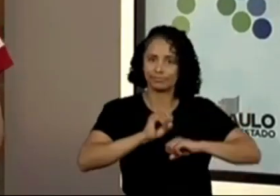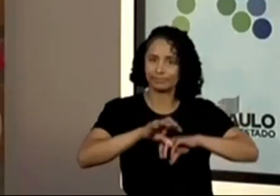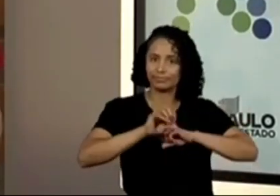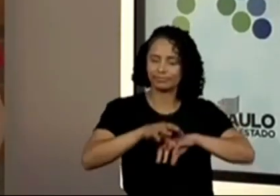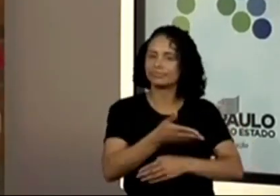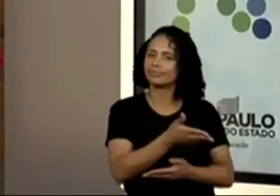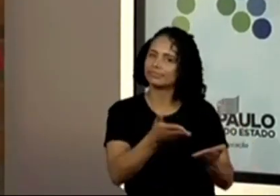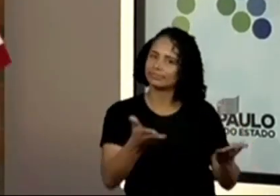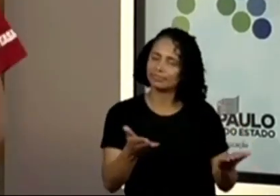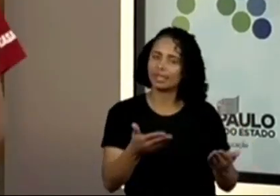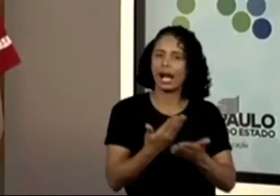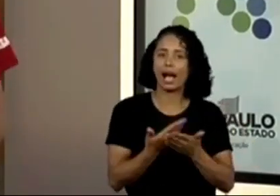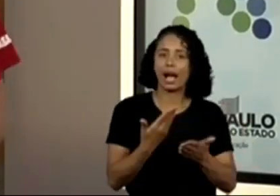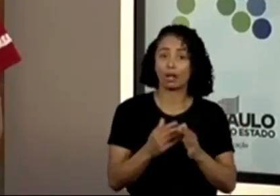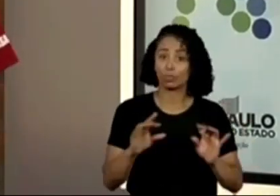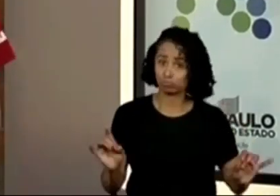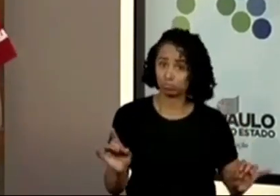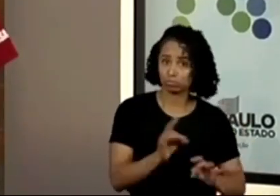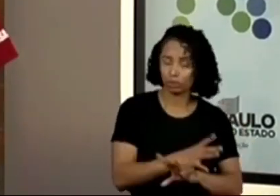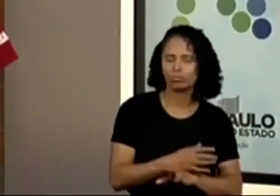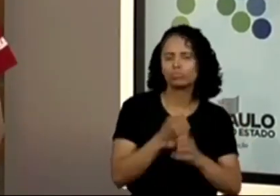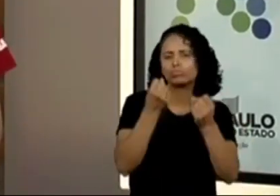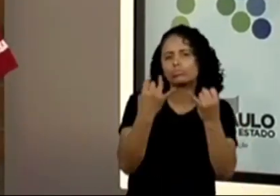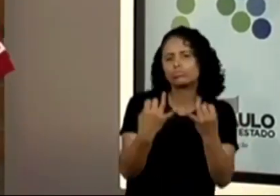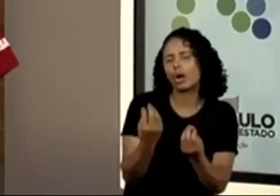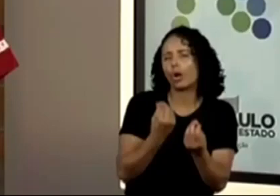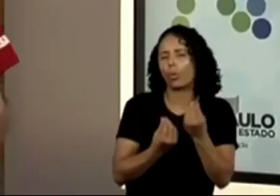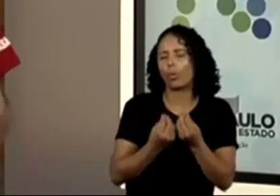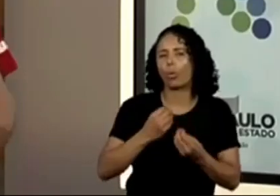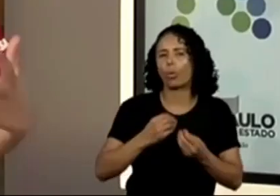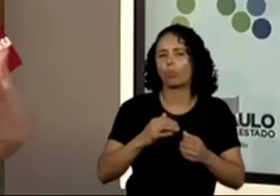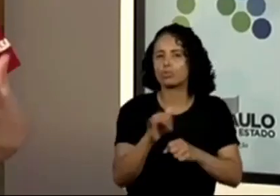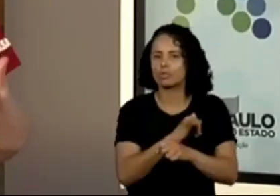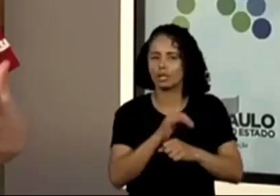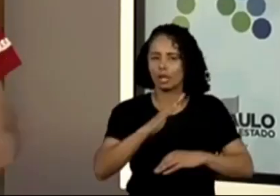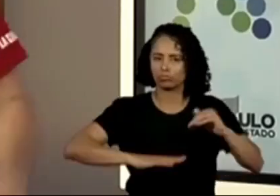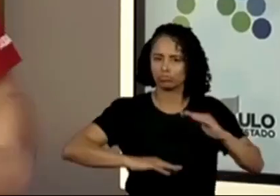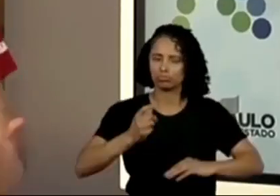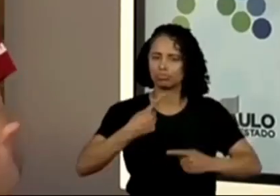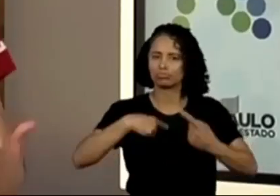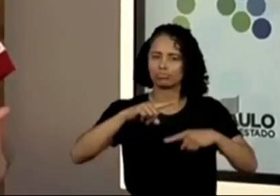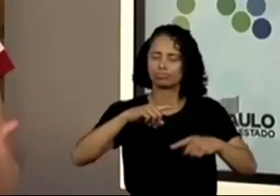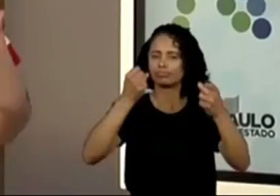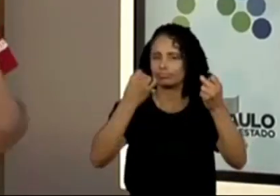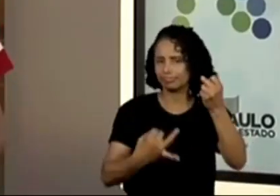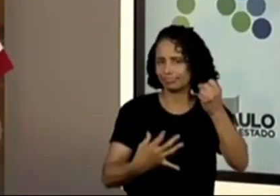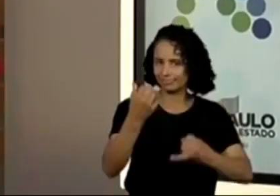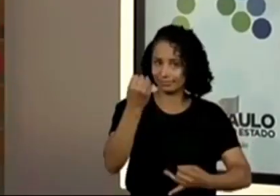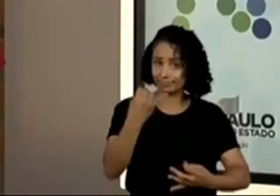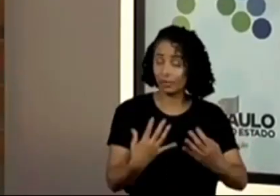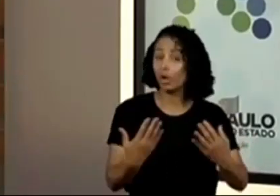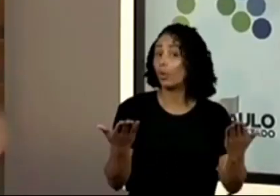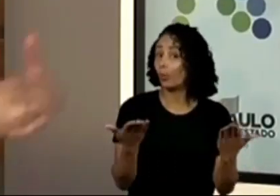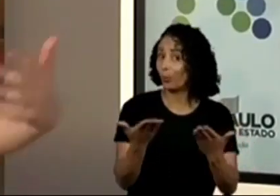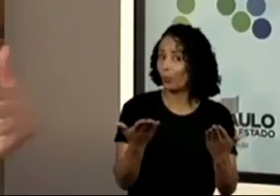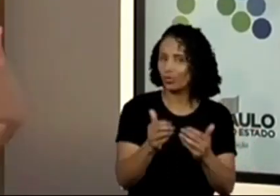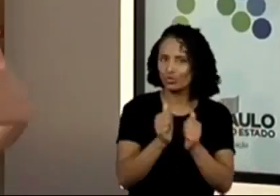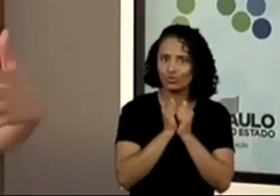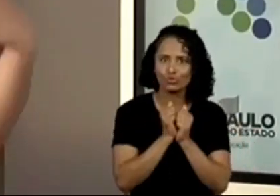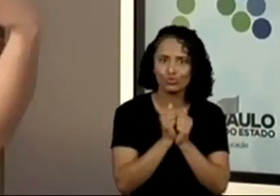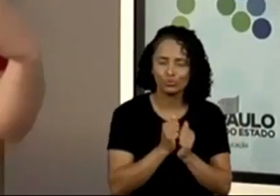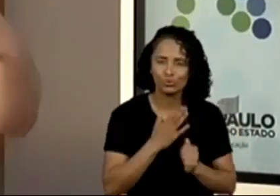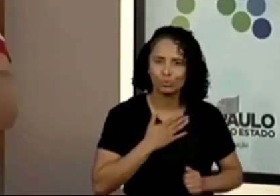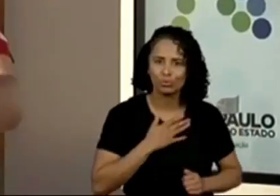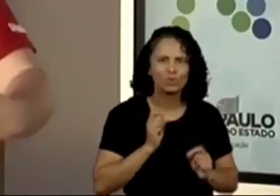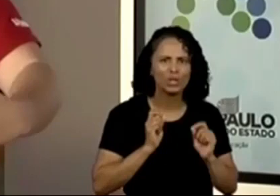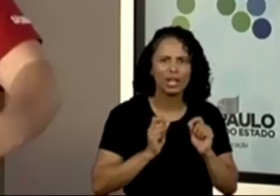final da aula, nós vamos comentar aí sobre a habilidade, sobre o que nós estamos fazendo e comentando. Hoje, para me acompanhar, ele,